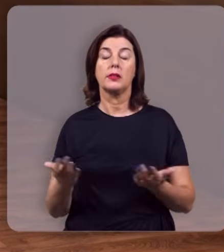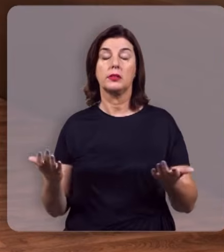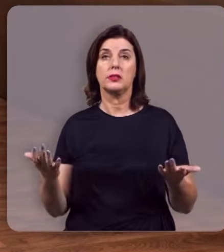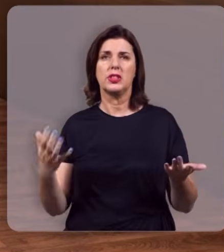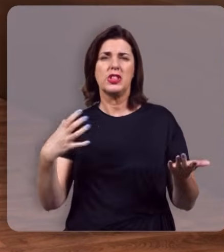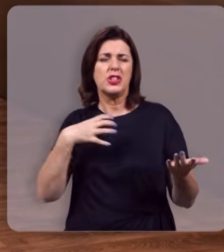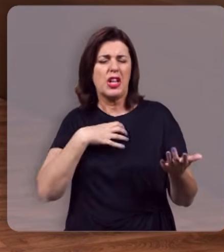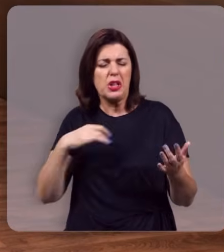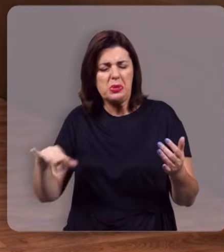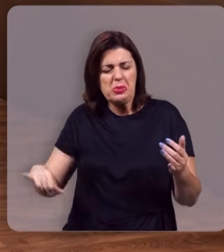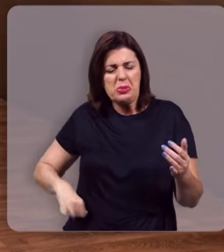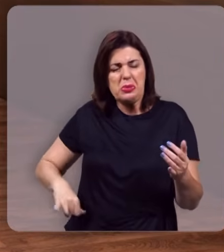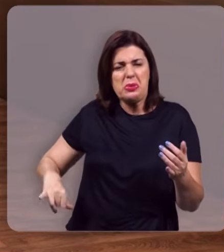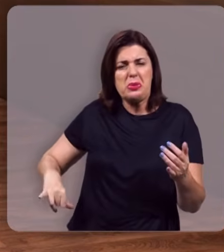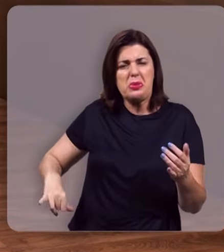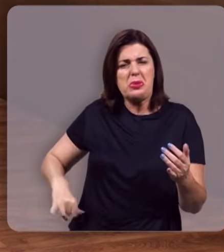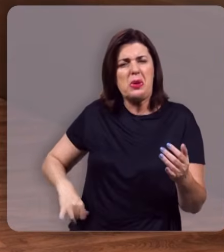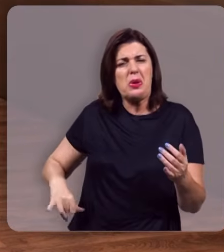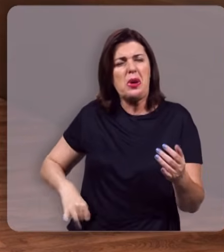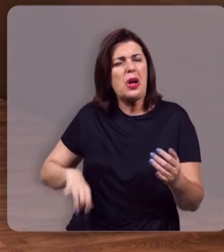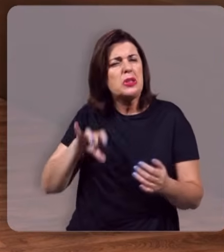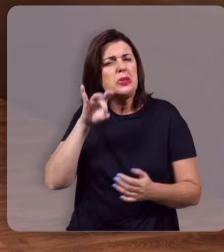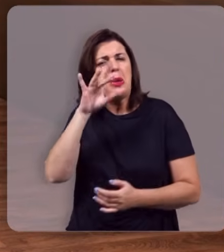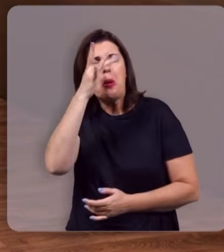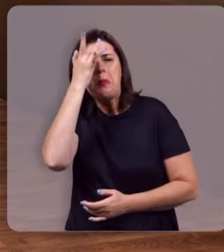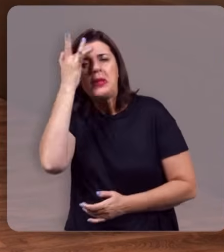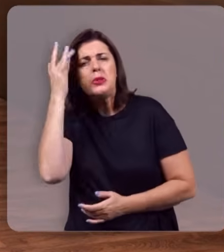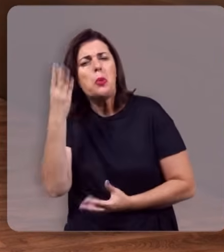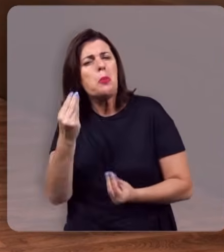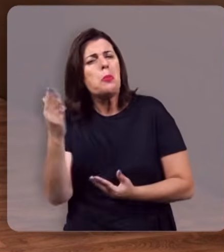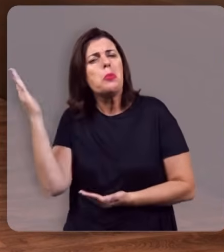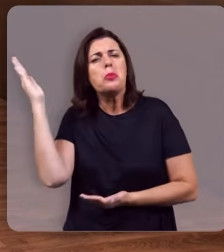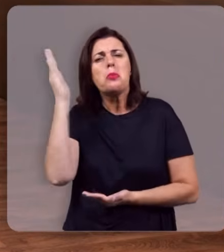restrita e indicada apenas para os malditos.